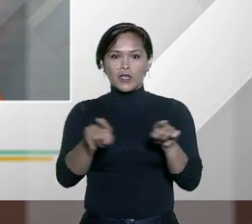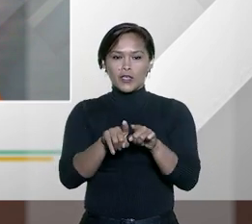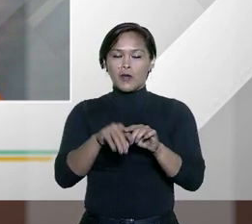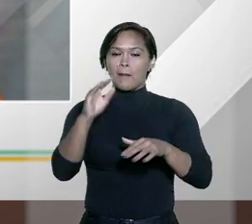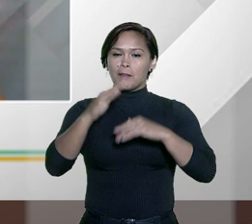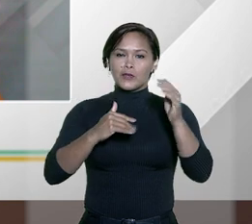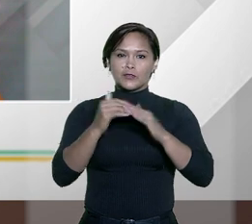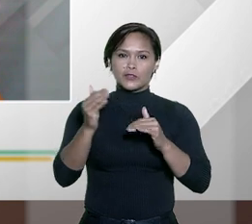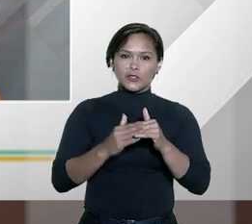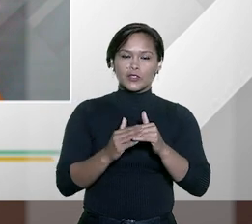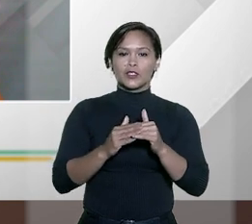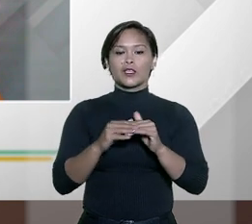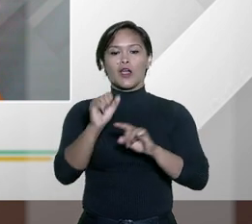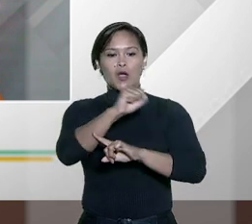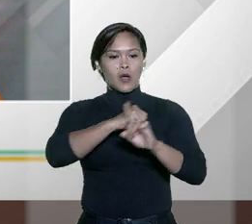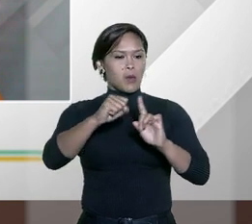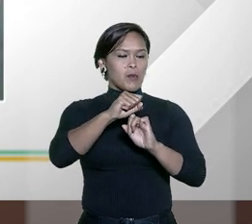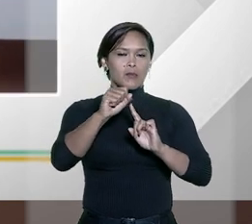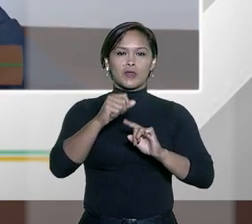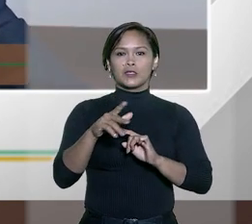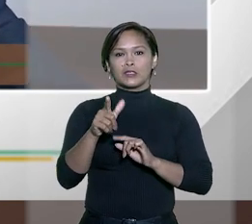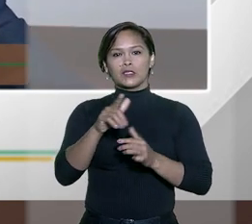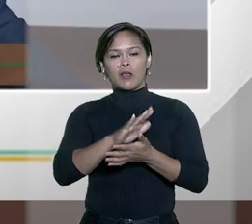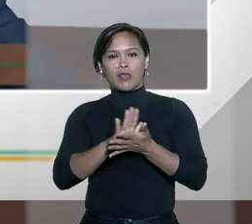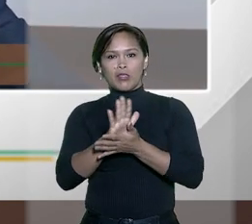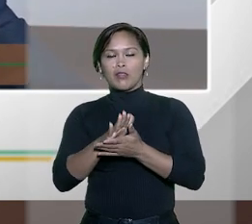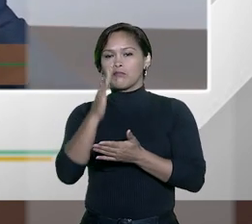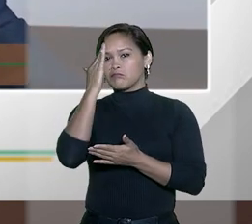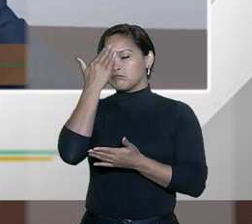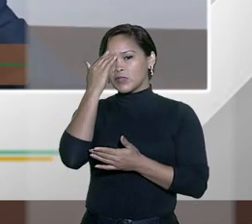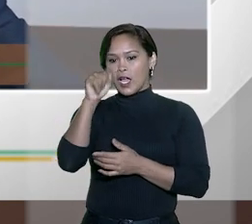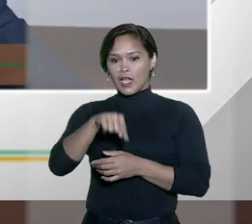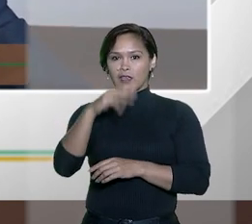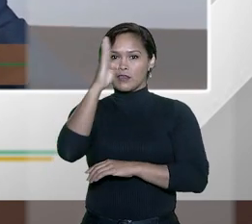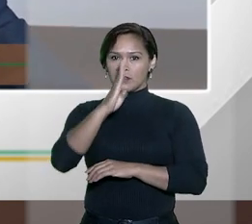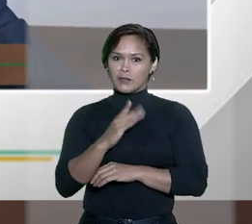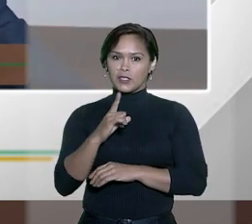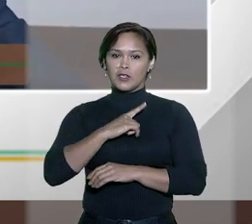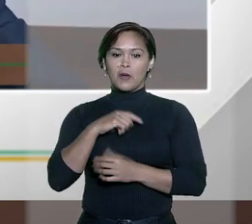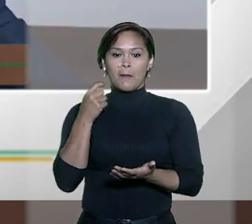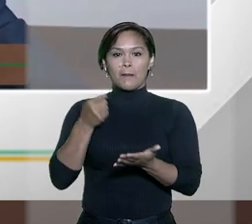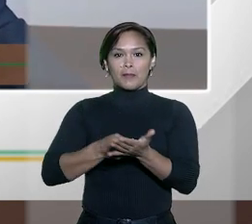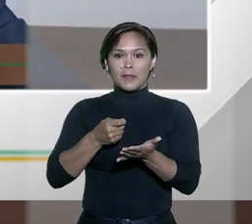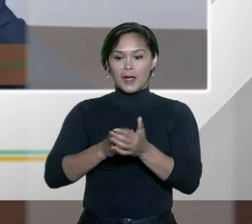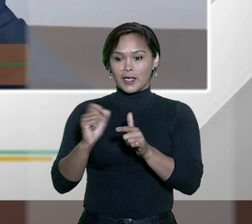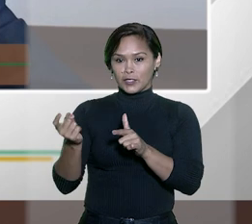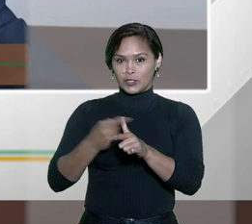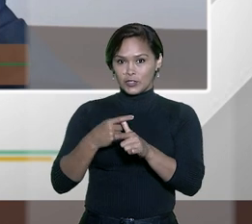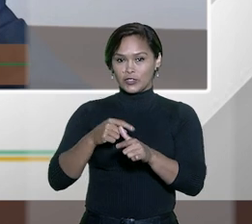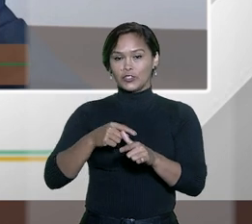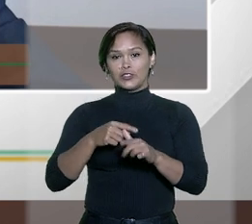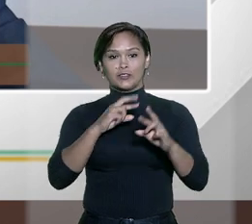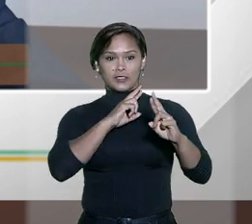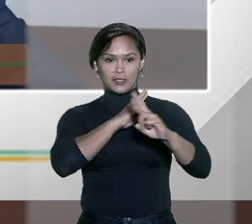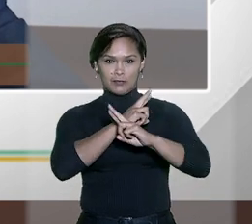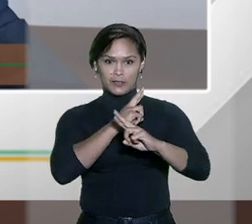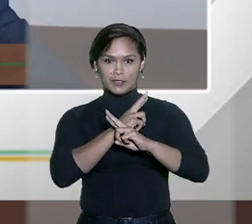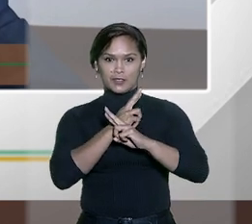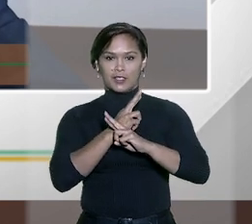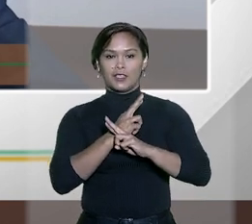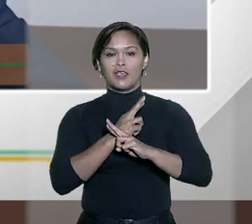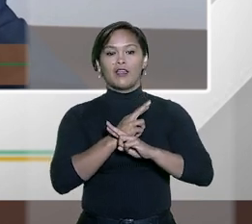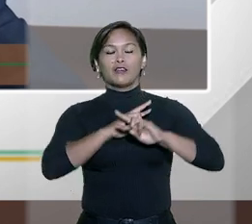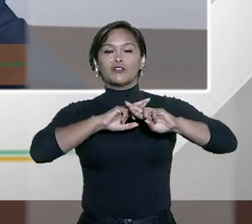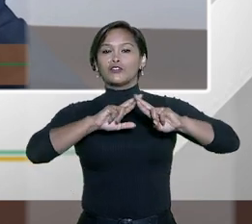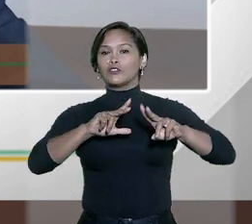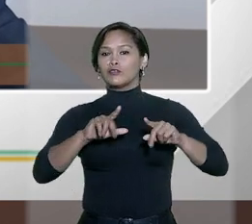seja o profissional, seja o público leigo. Nós temos aqui no Brasil um sistema de pagamento da dívida da fazenda pública que é